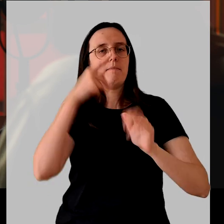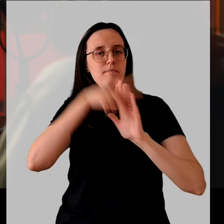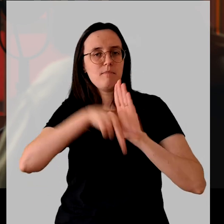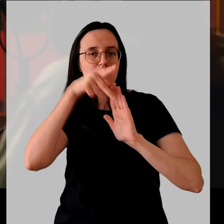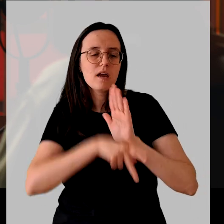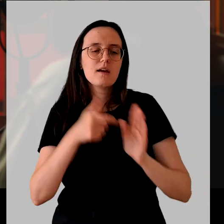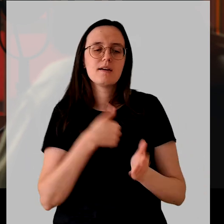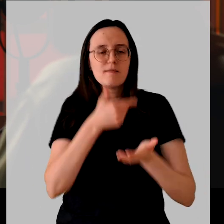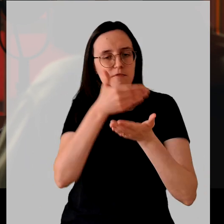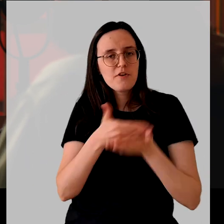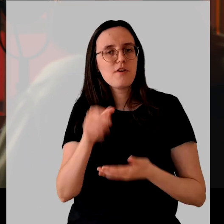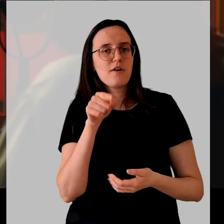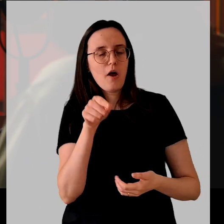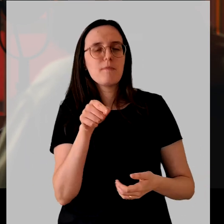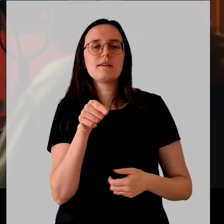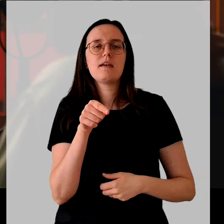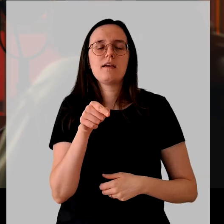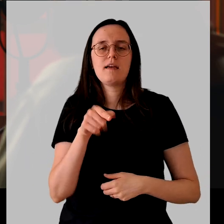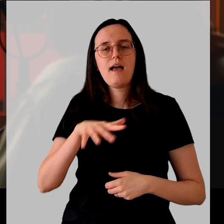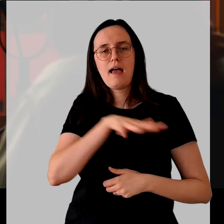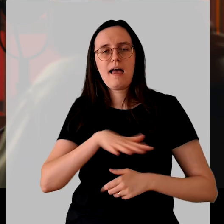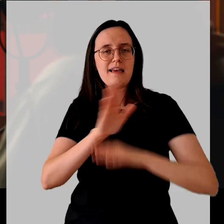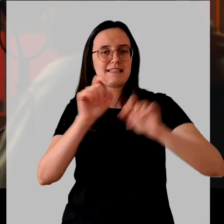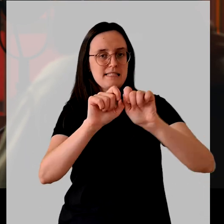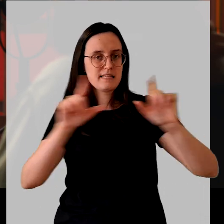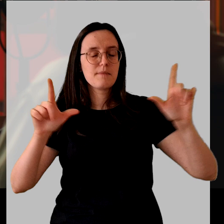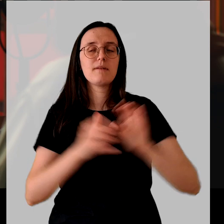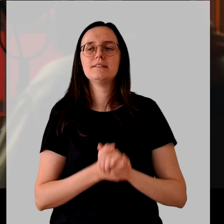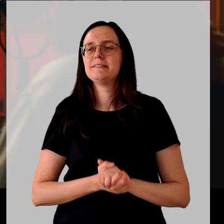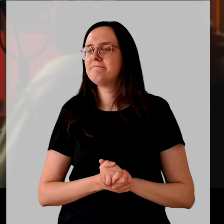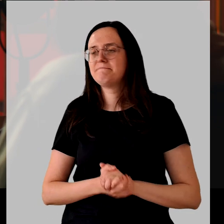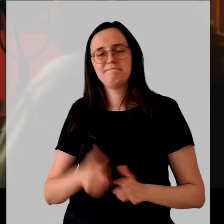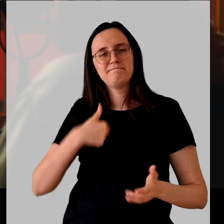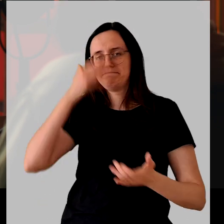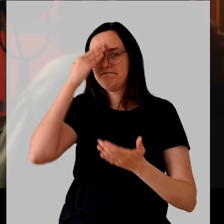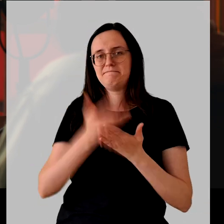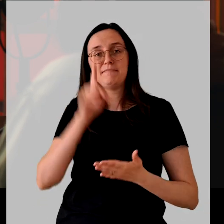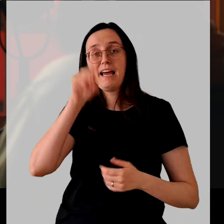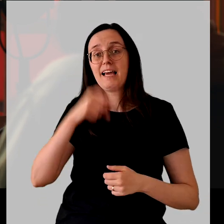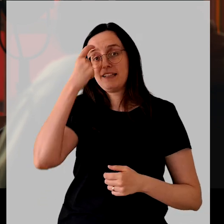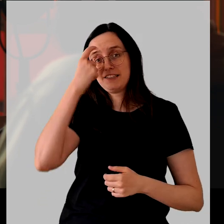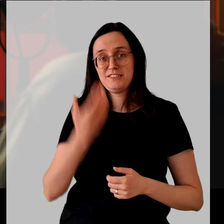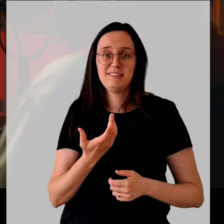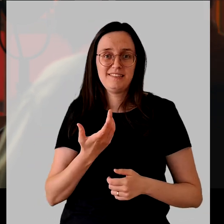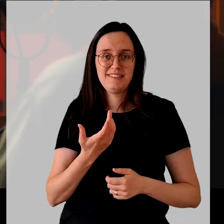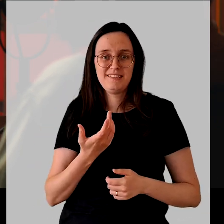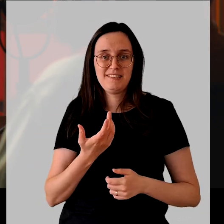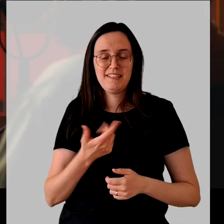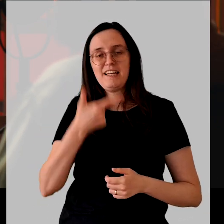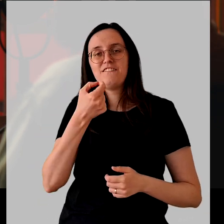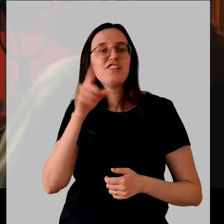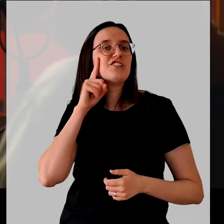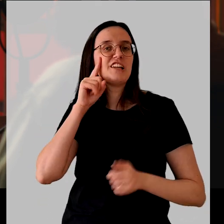primeiro projeto, foi aí que eu iniciei no cinema. E foi, cara, nem eu acreditava, foi na Índia. Caraca.